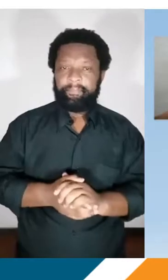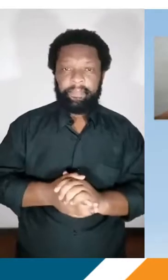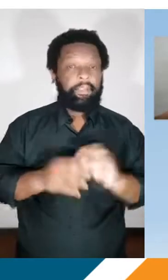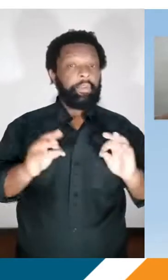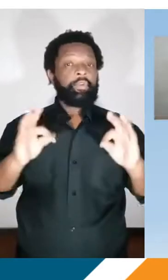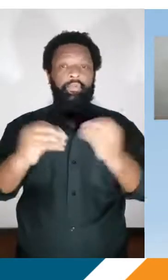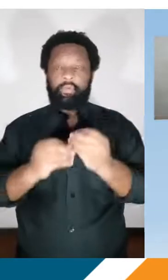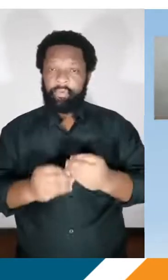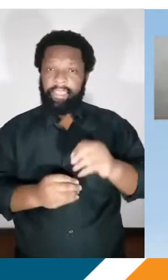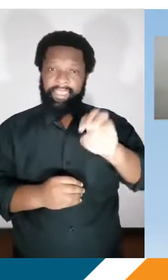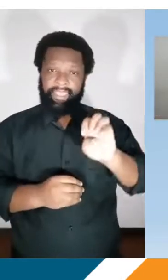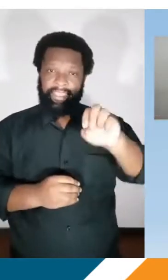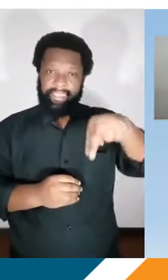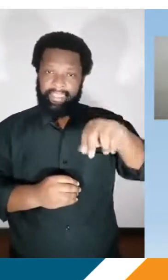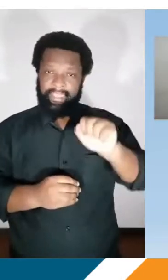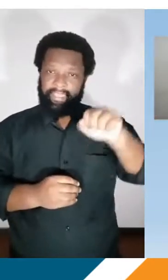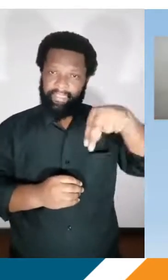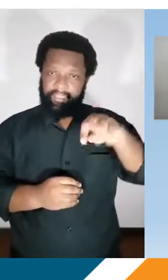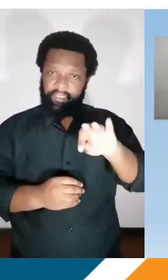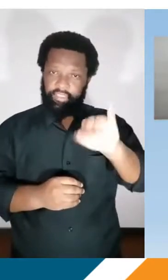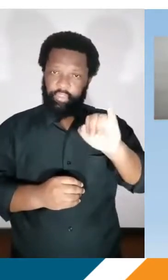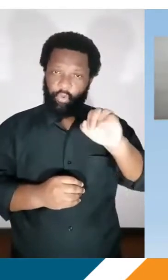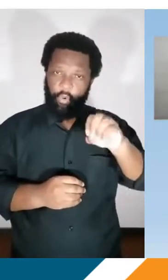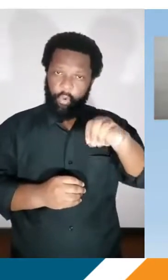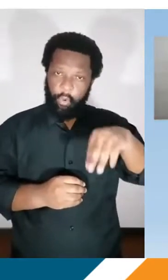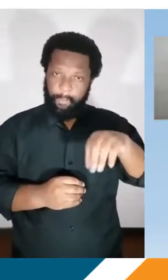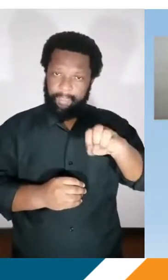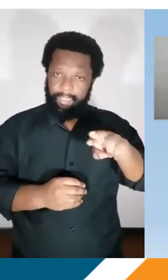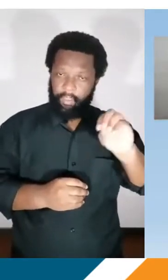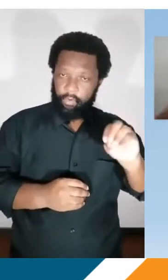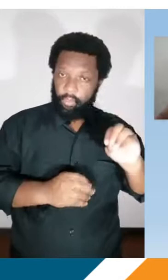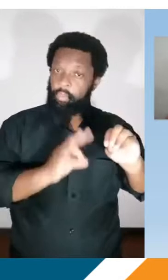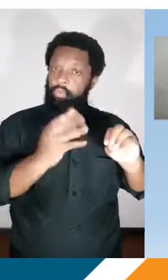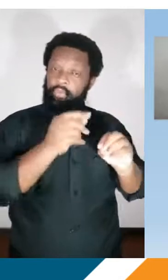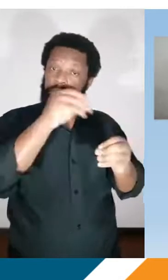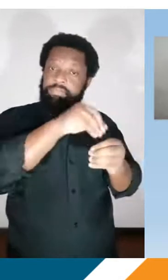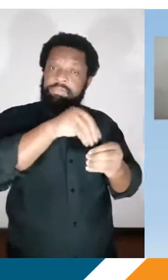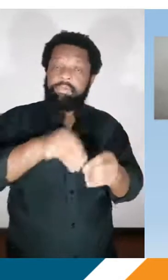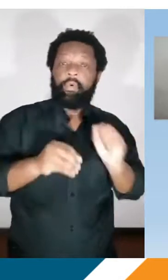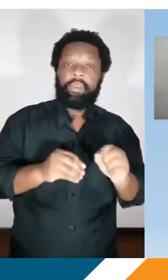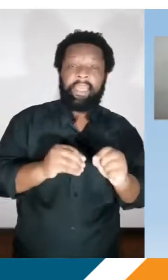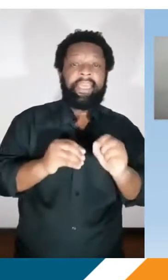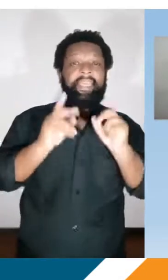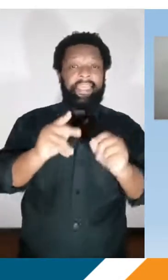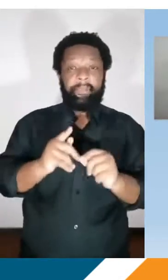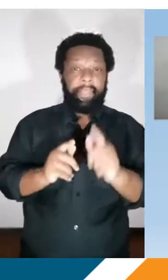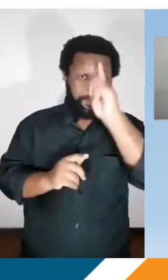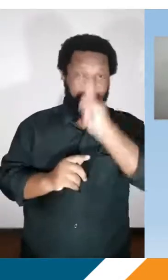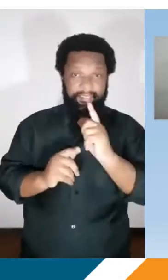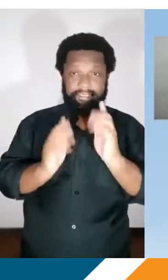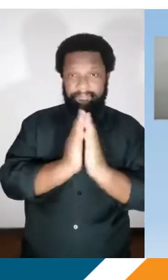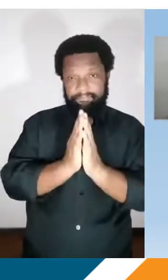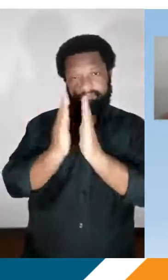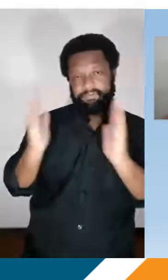seguinte: todo enantiômero, tá? Todo enantiômero, os compostos eles vão ser a imagem